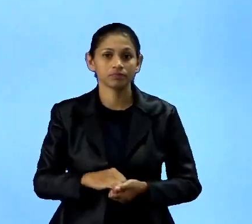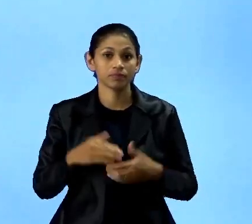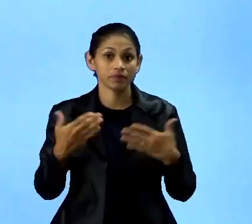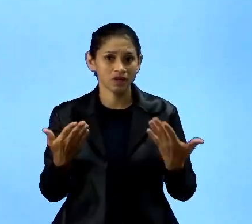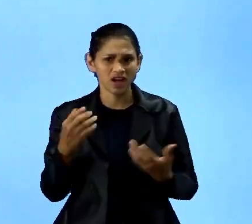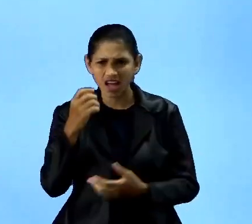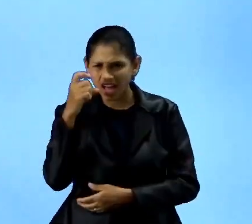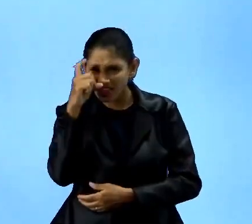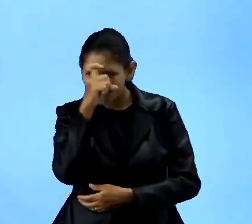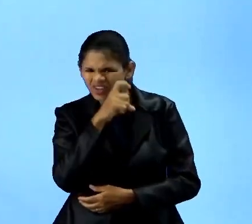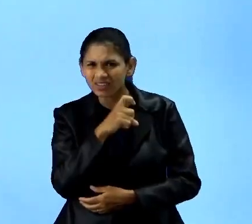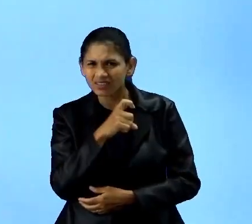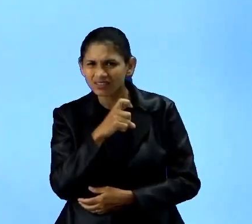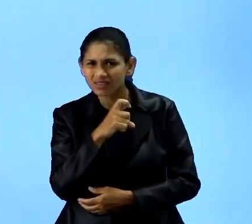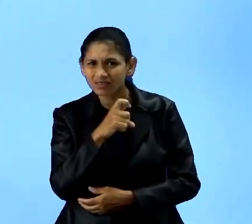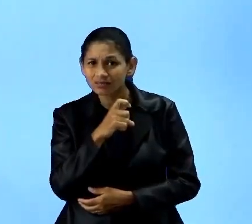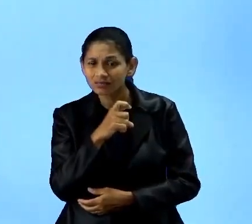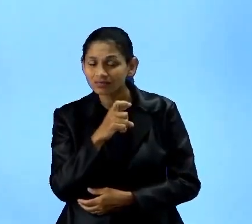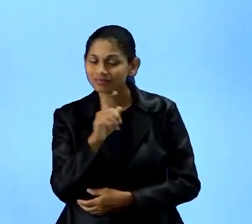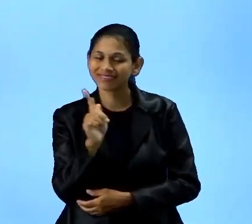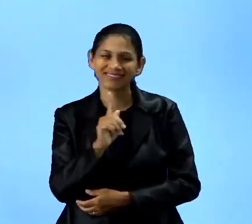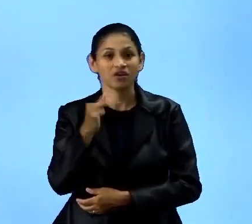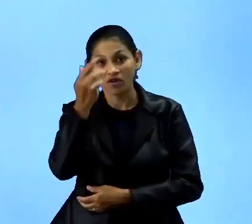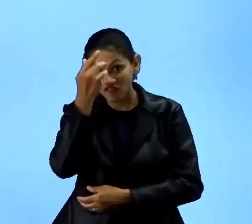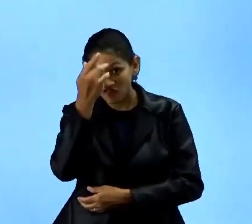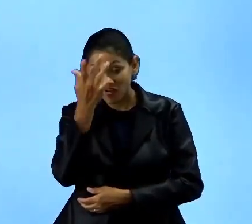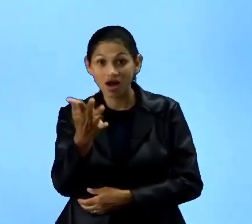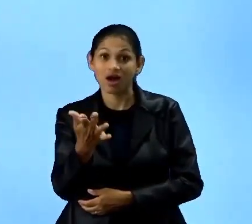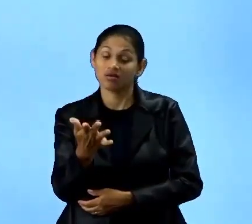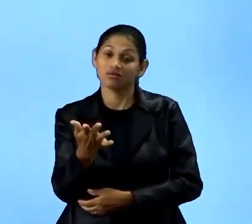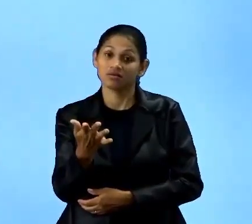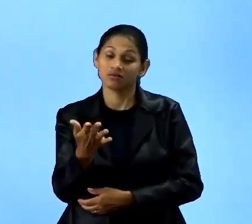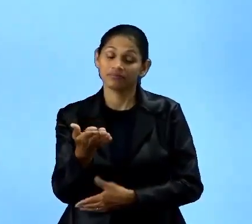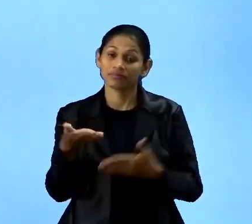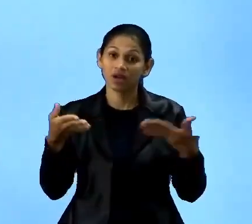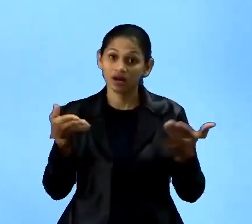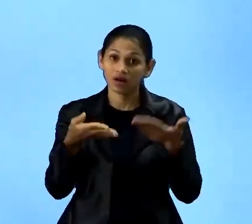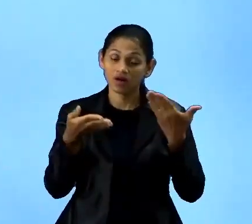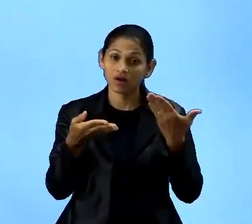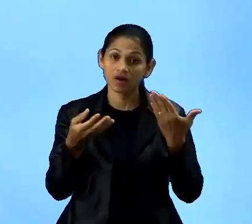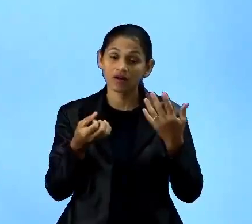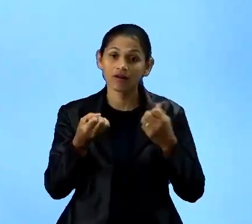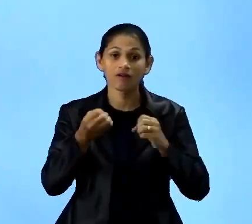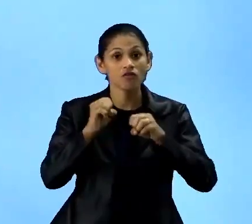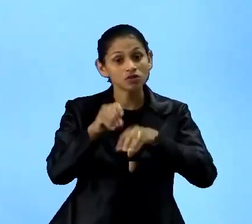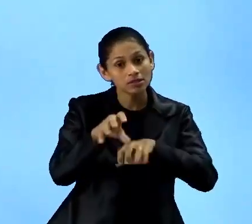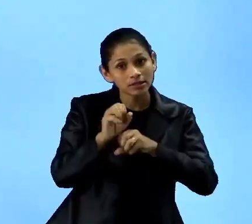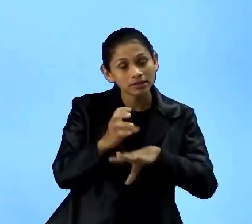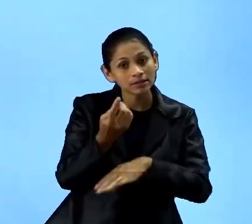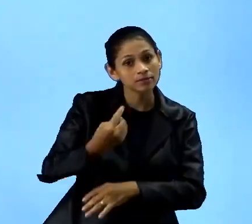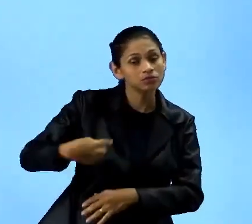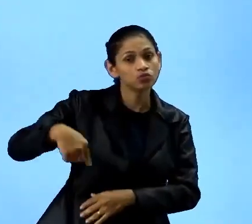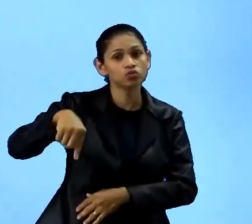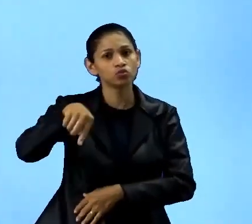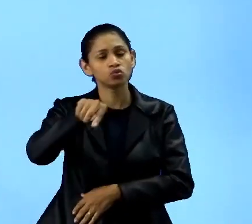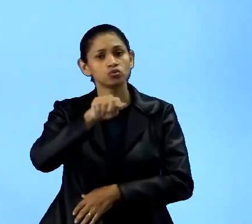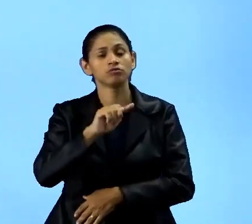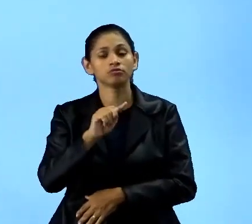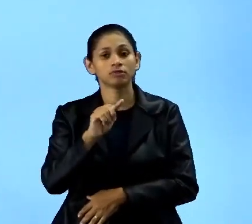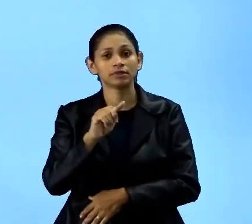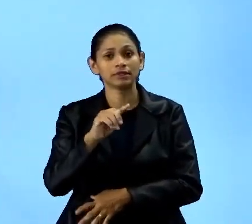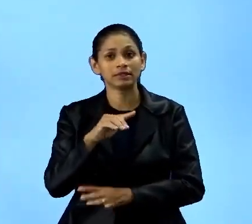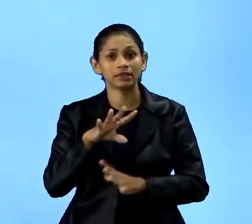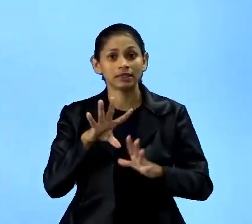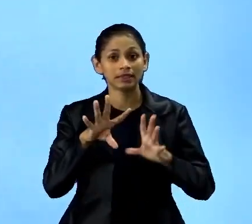Então, é difícil? Não, né? É super fácil. Olha só, agora eu vou ensinar vocês o método de arredondamento com